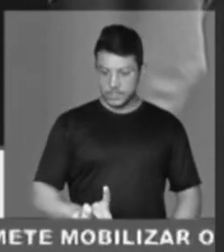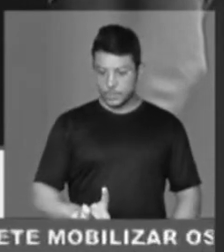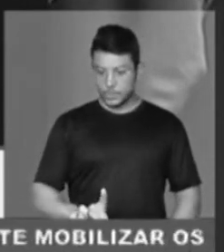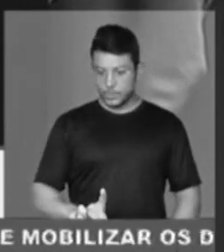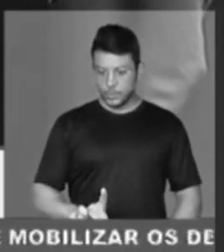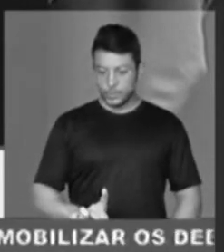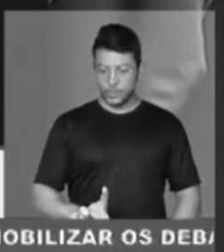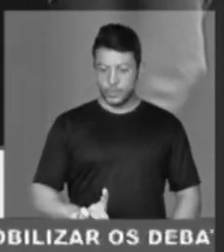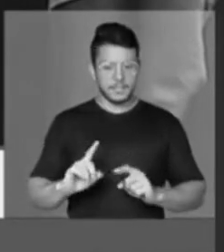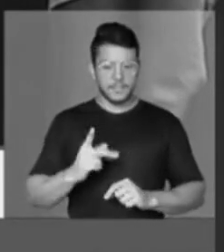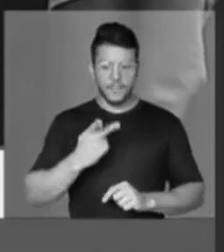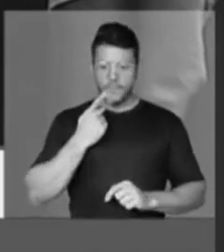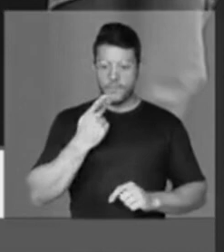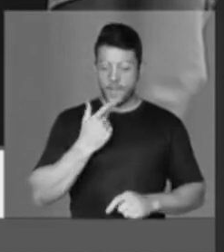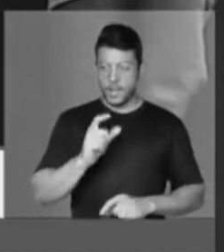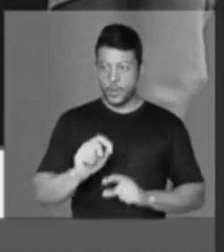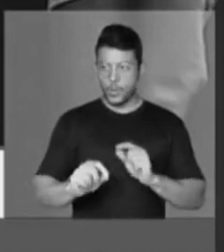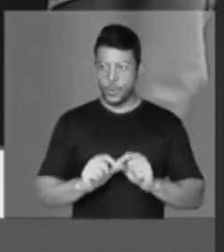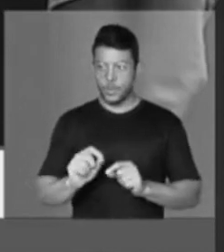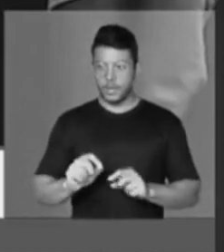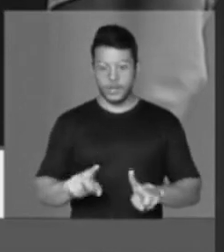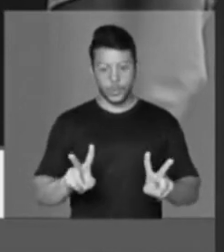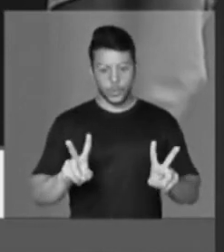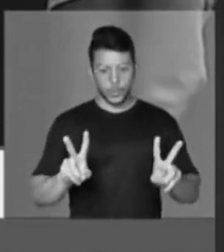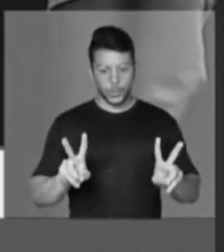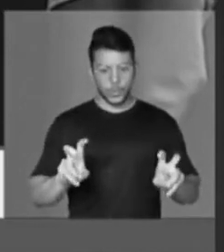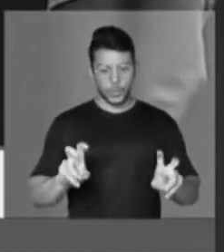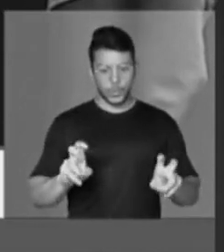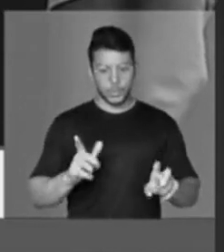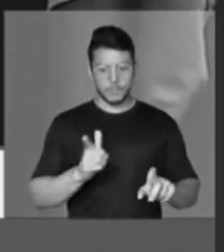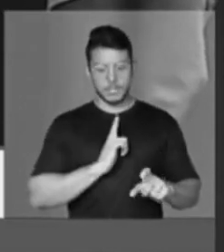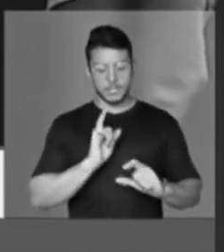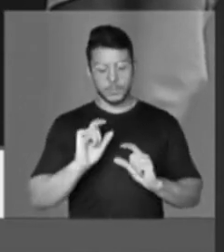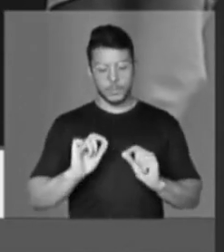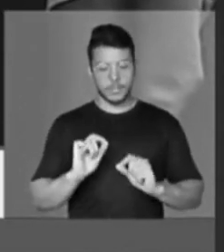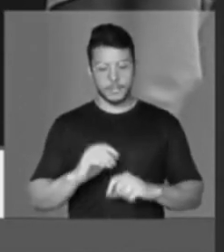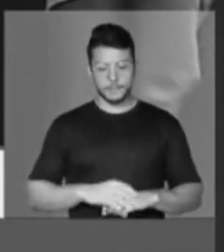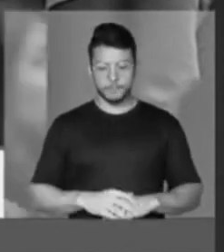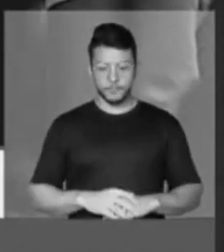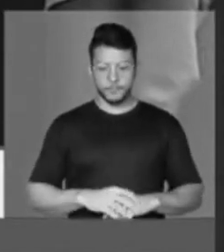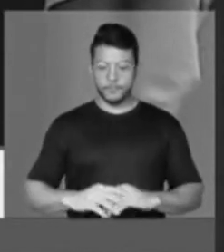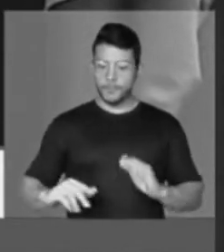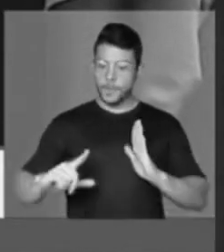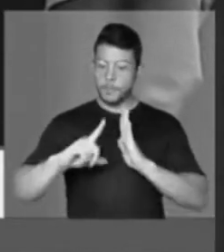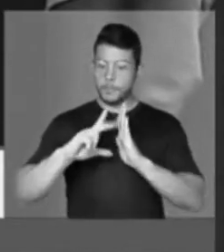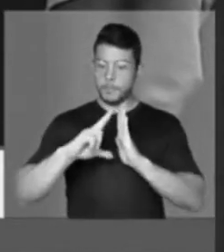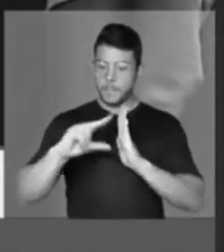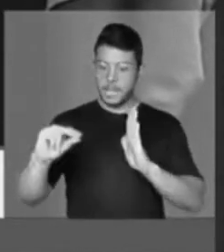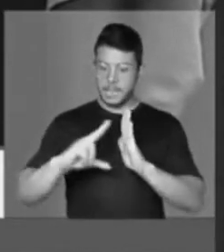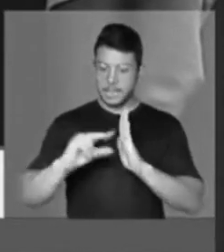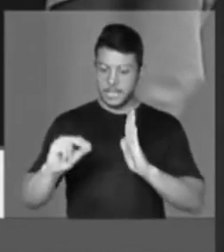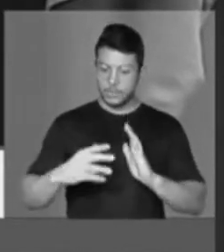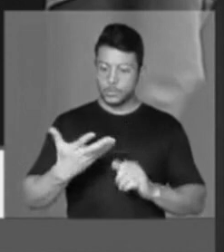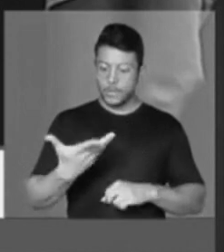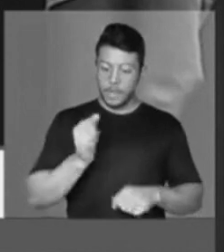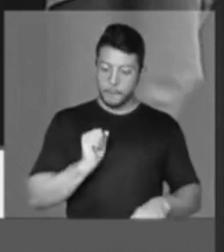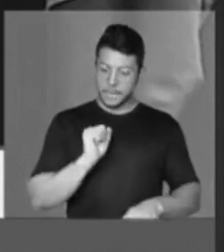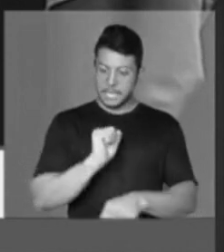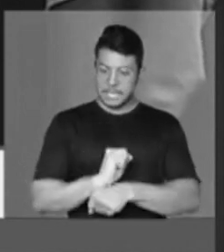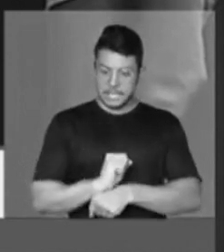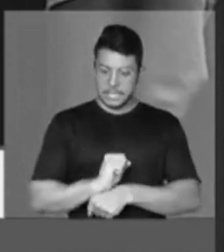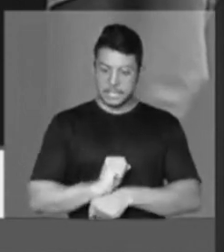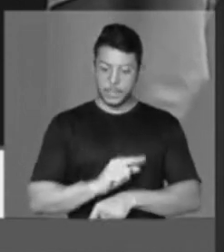assegurado constitucionalmente. A matéria traz: o Palácio do Planalto quer conter o que considera um